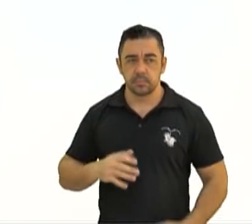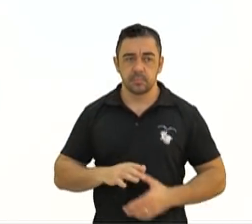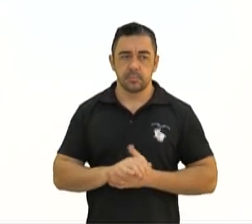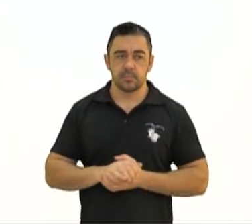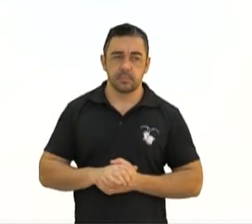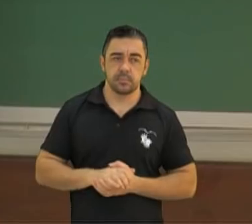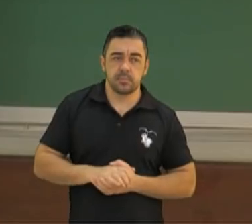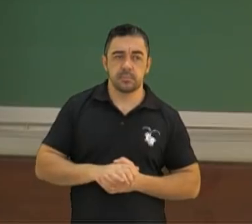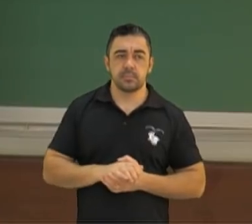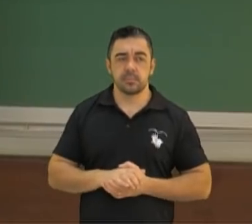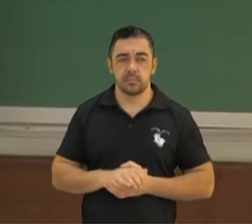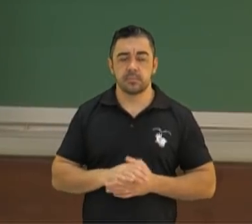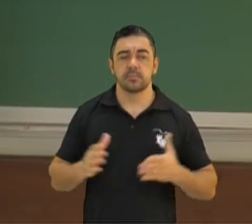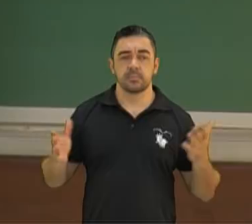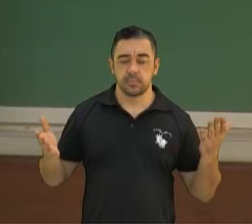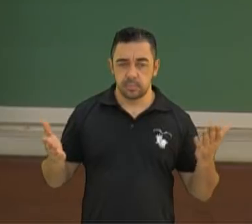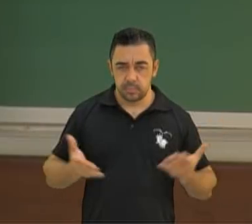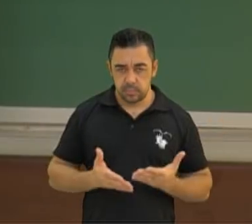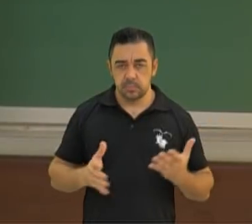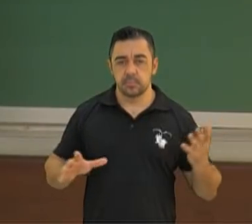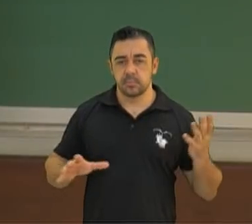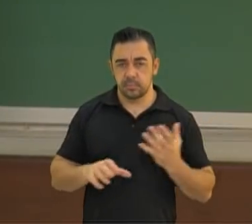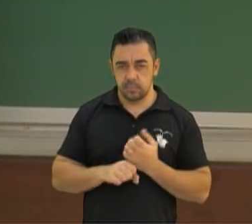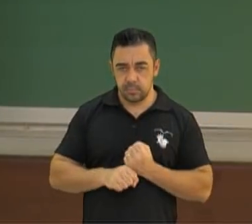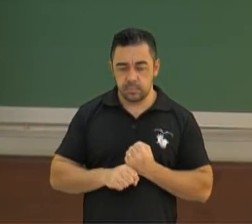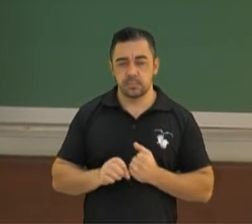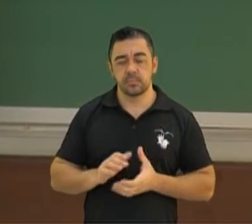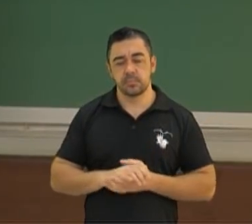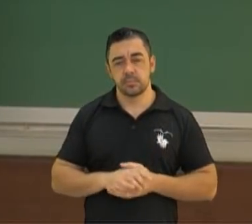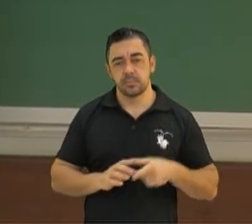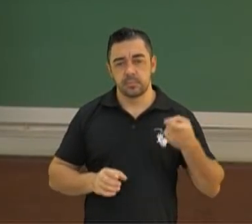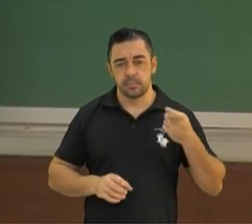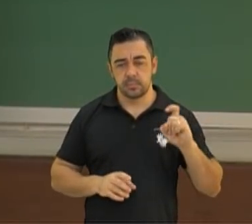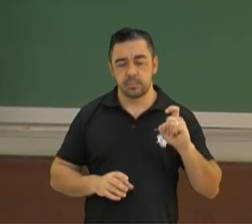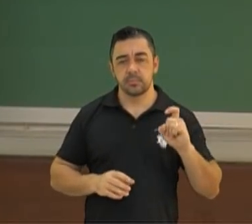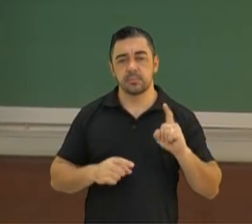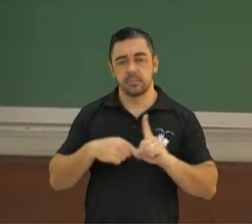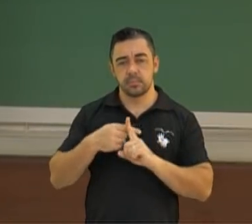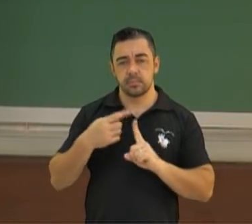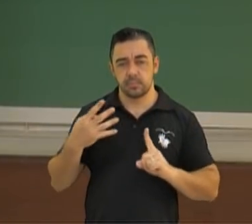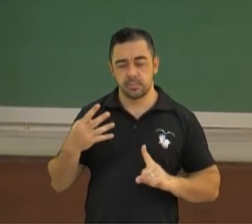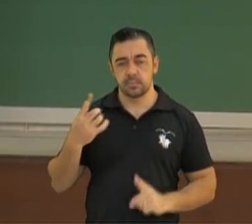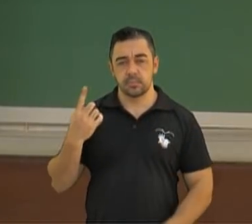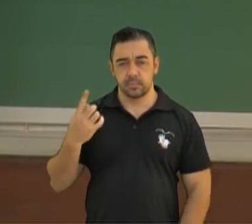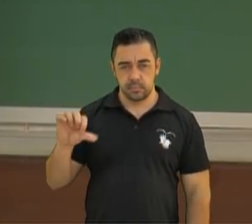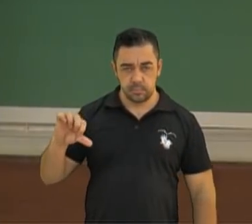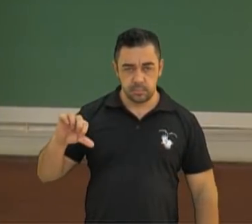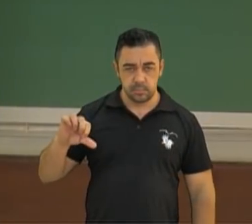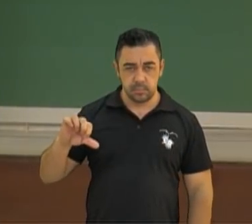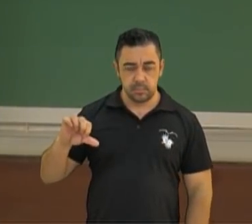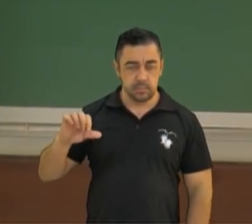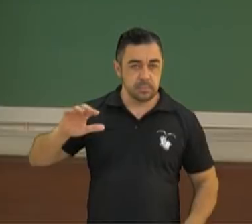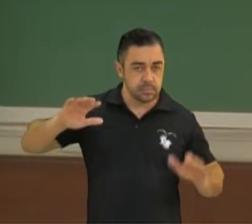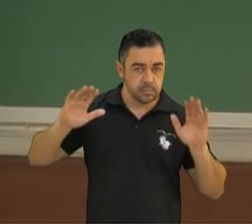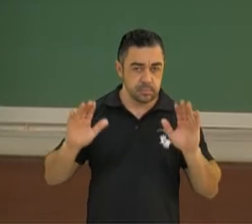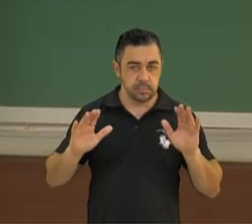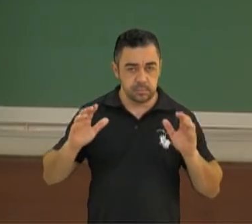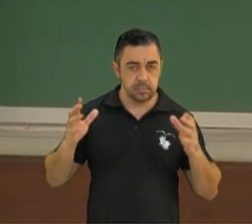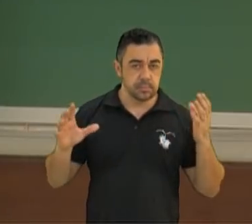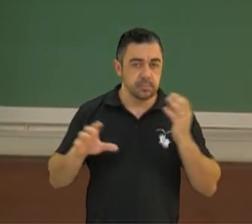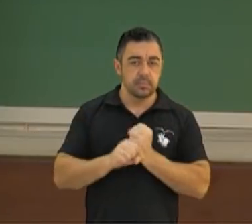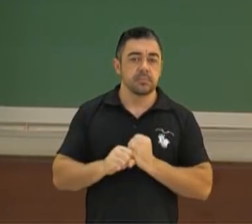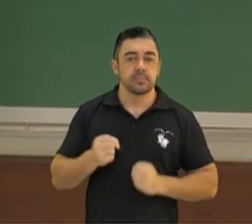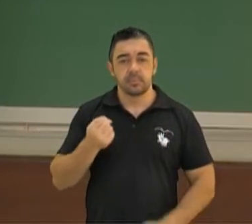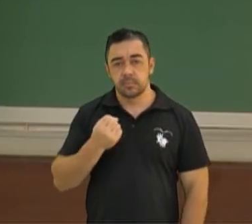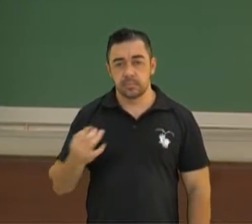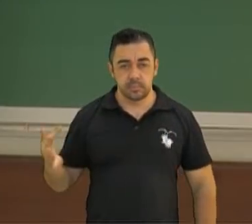1, 4. E agora, então, eu posso somar. 15 mais 4 é igual a 19. Então, lembra que eu só estou